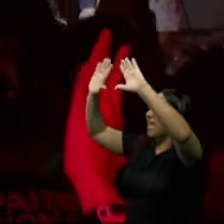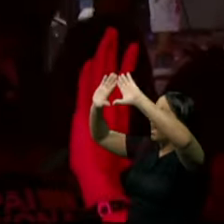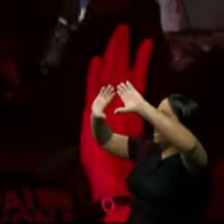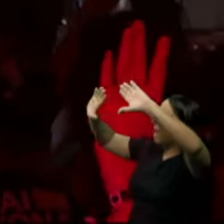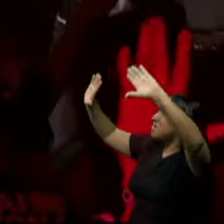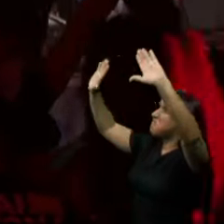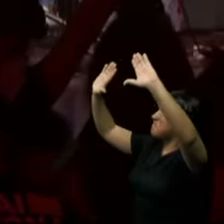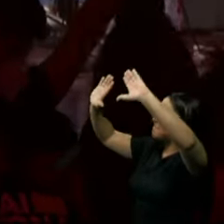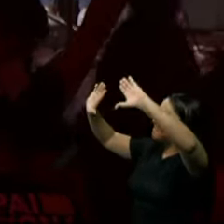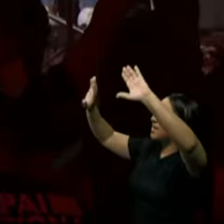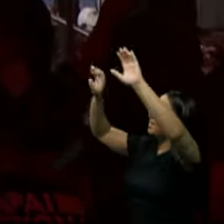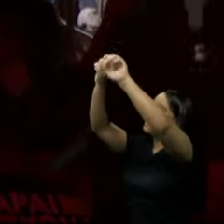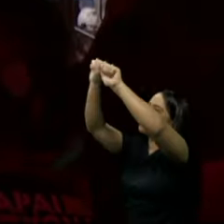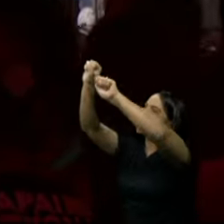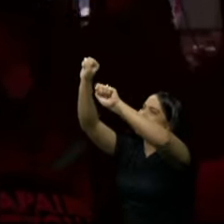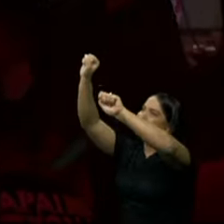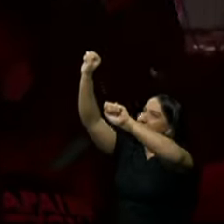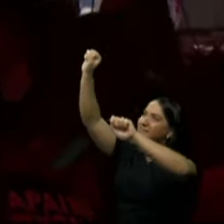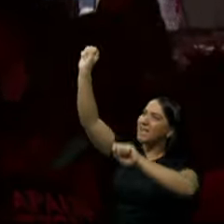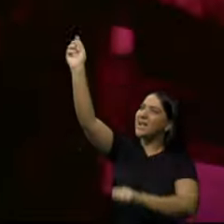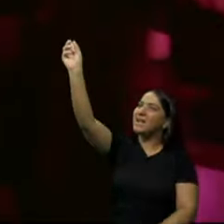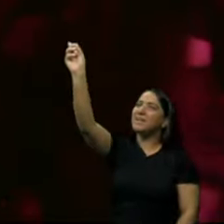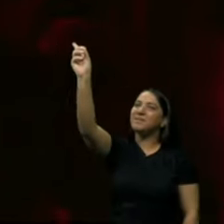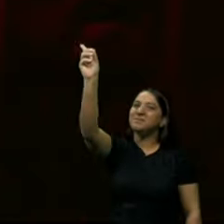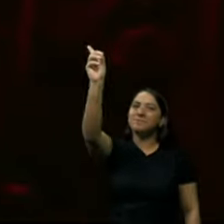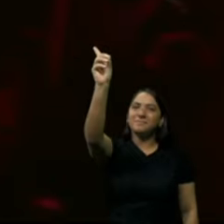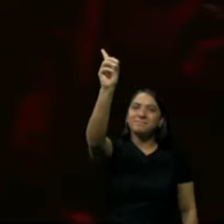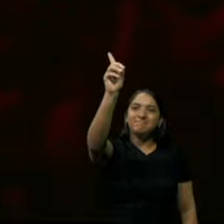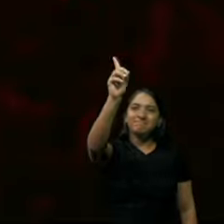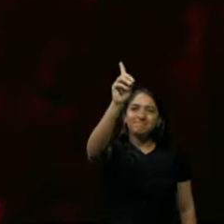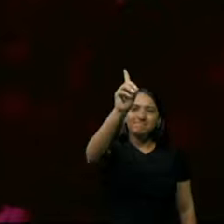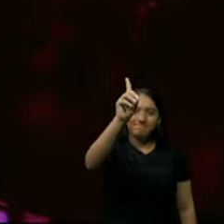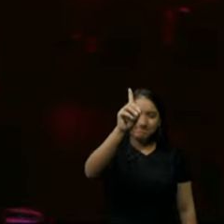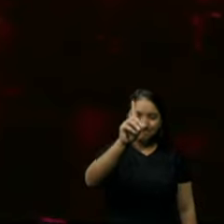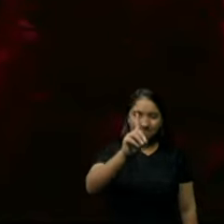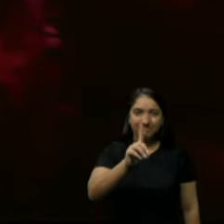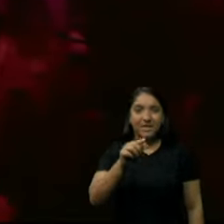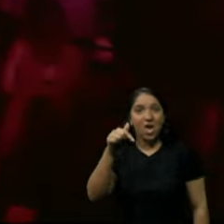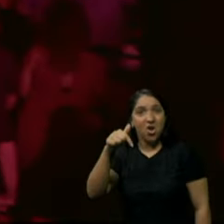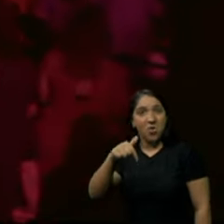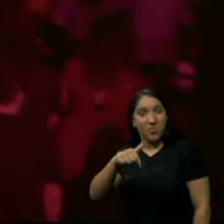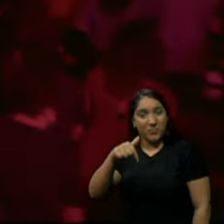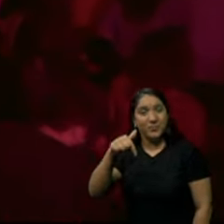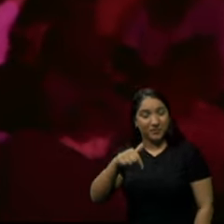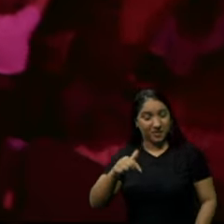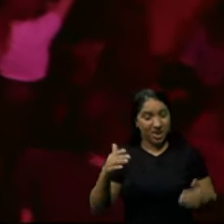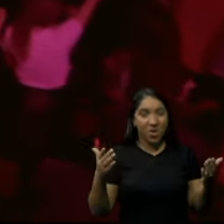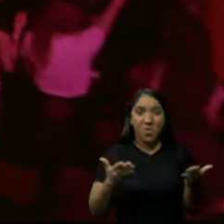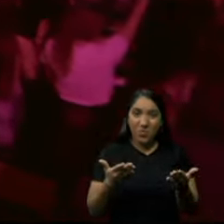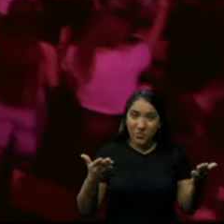E aí nós estamos ouvindo